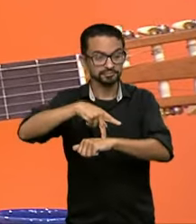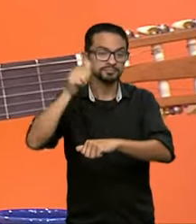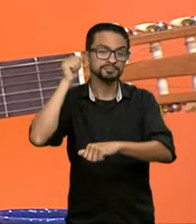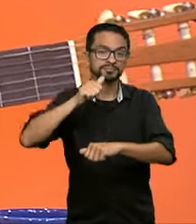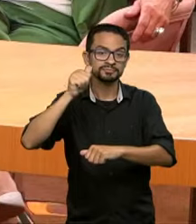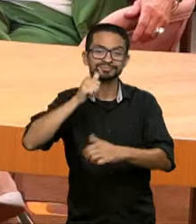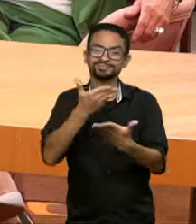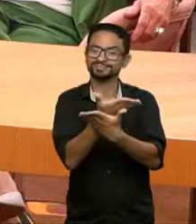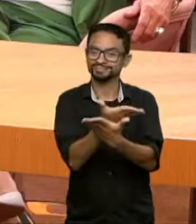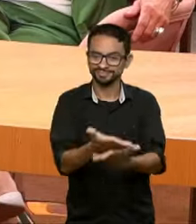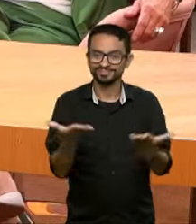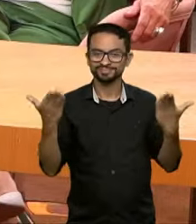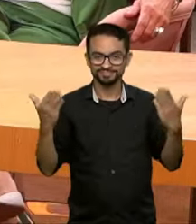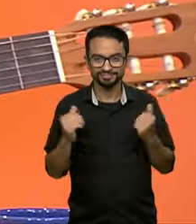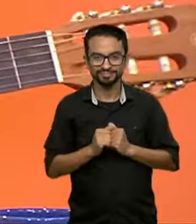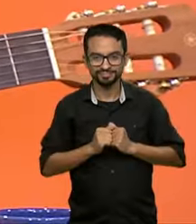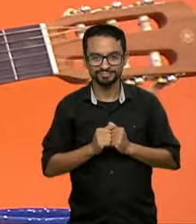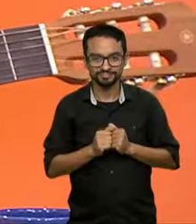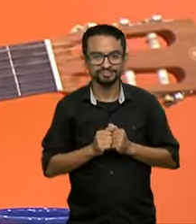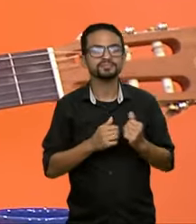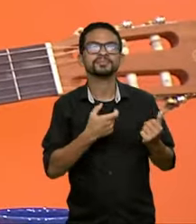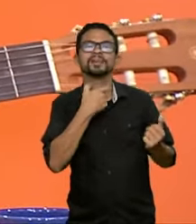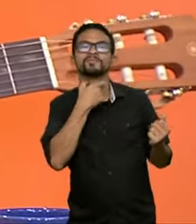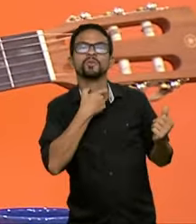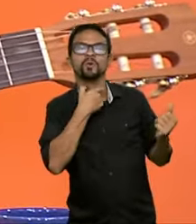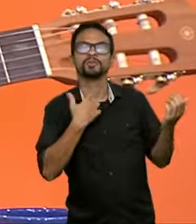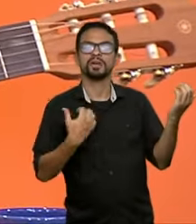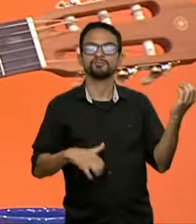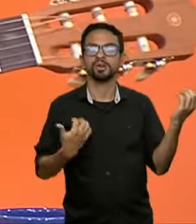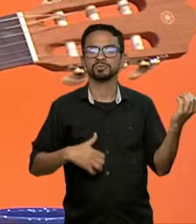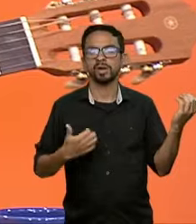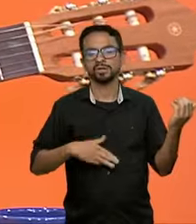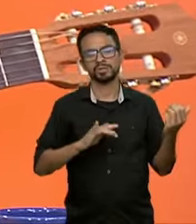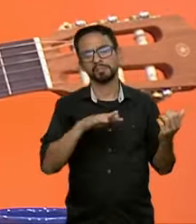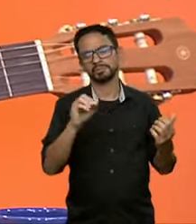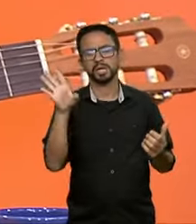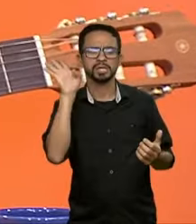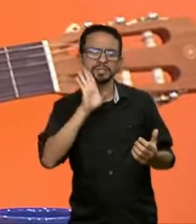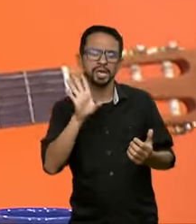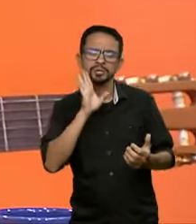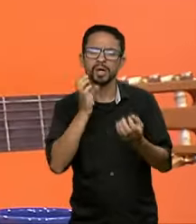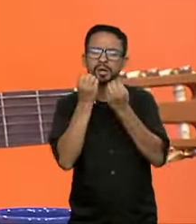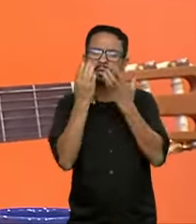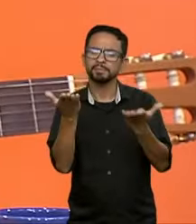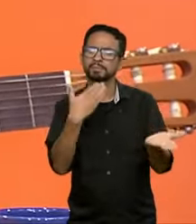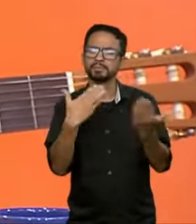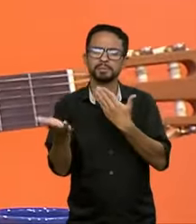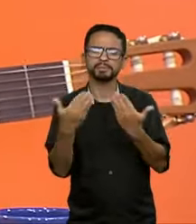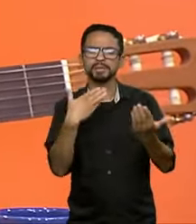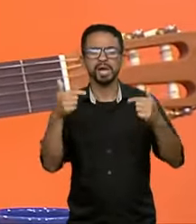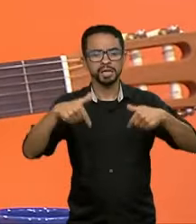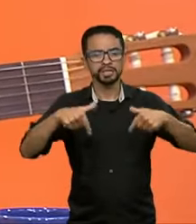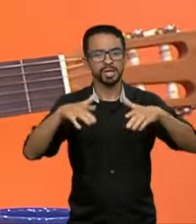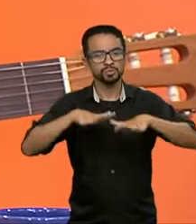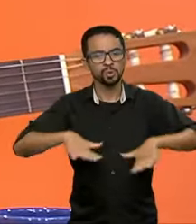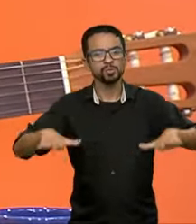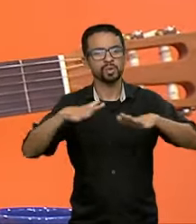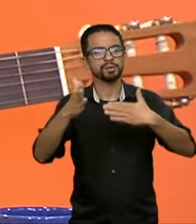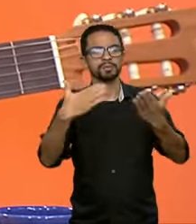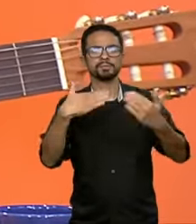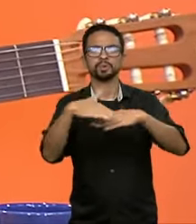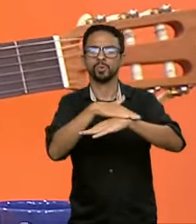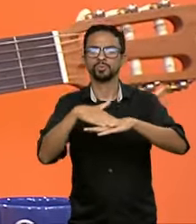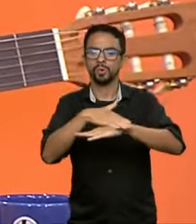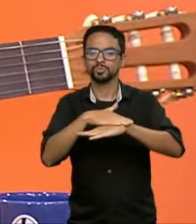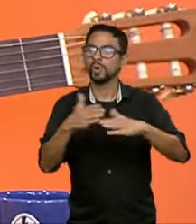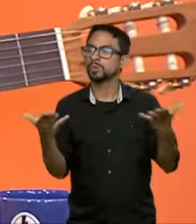Uhum. E Voz e Violão é um show intimista, bacana, a gente conversa bastante. Como é aqui a nossa conversa que tá rolando